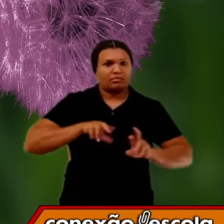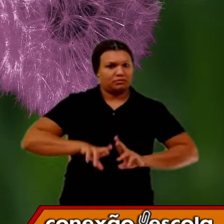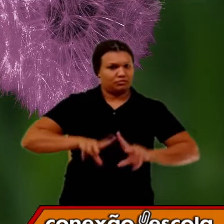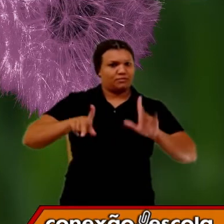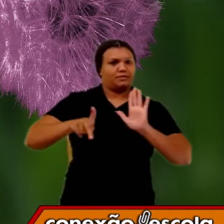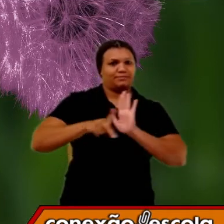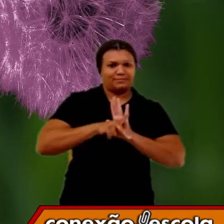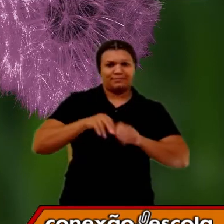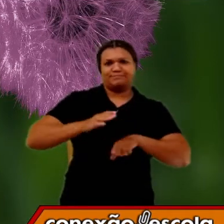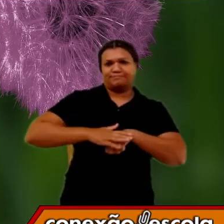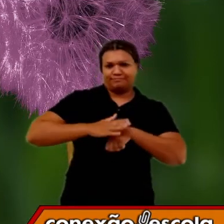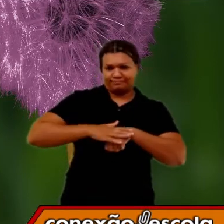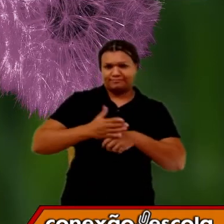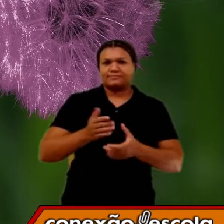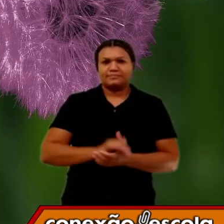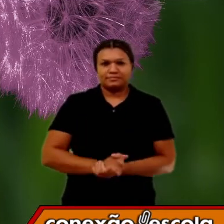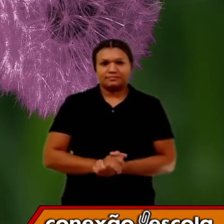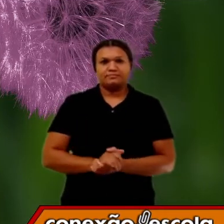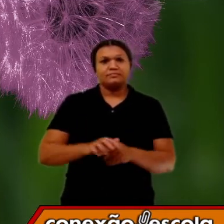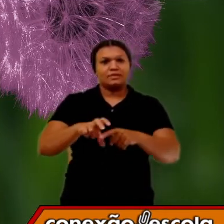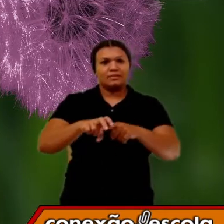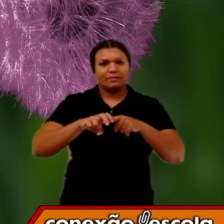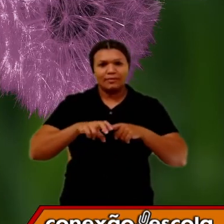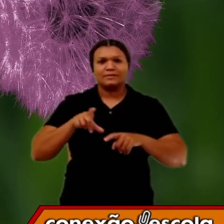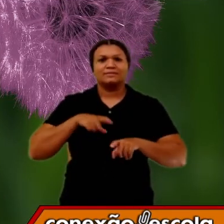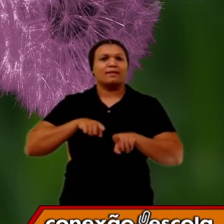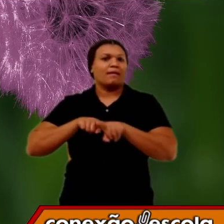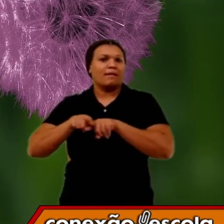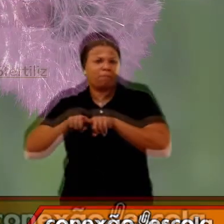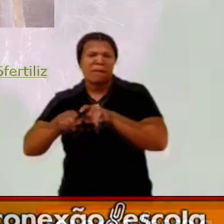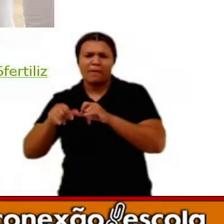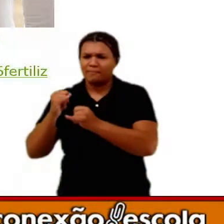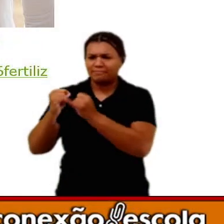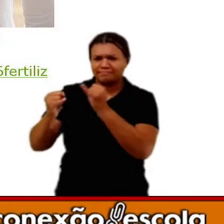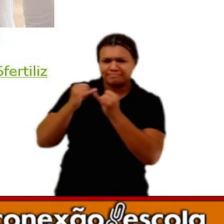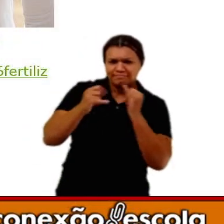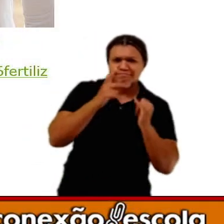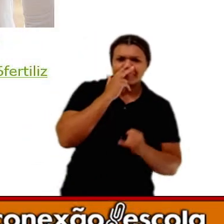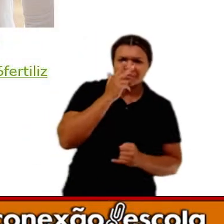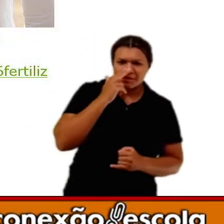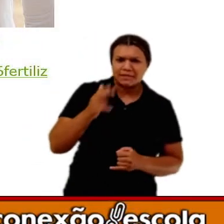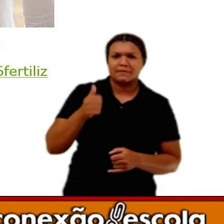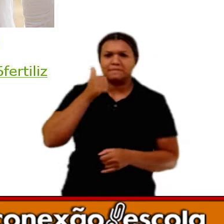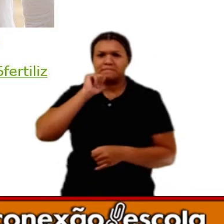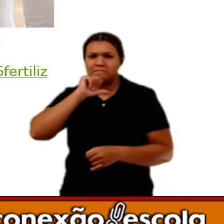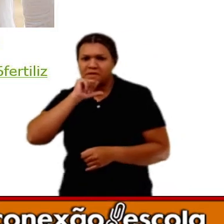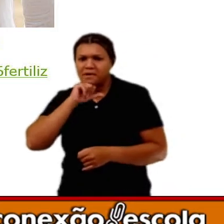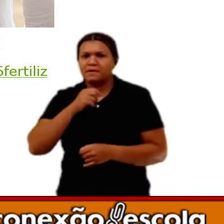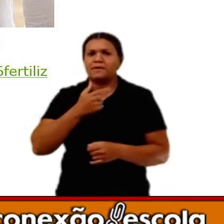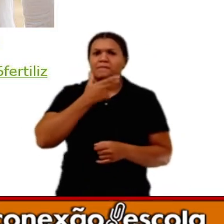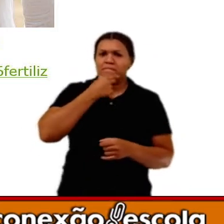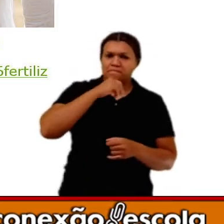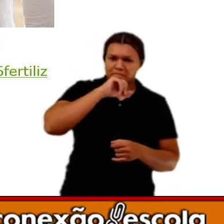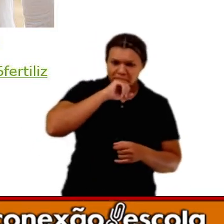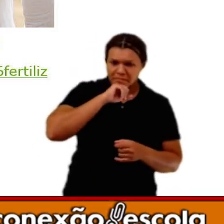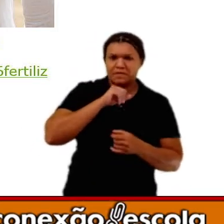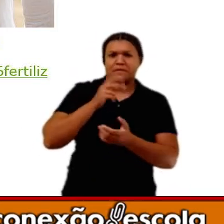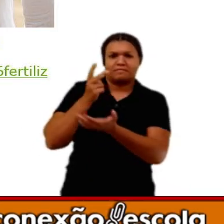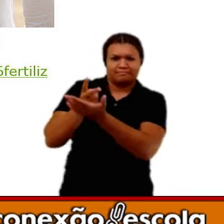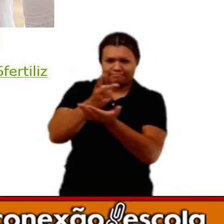diferenças. É por isso que irmãos tendem a ser parecidos, irmãos do mesmo pai e da mesma mãe. É por isso que